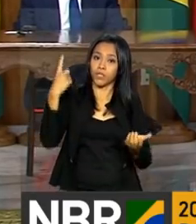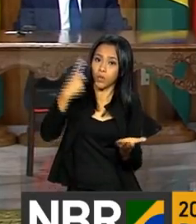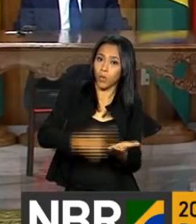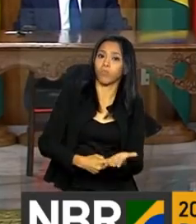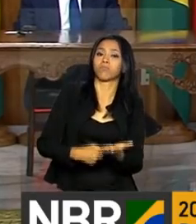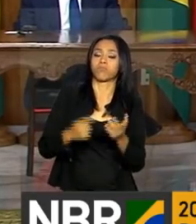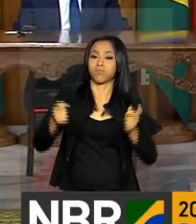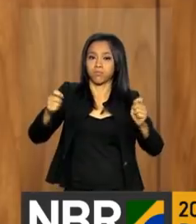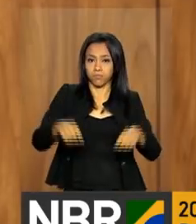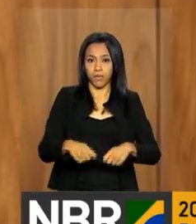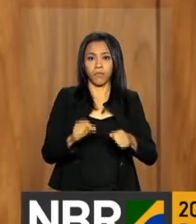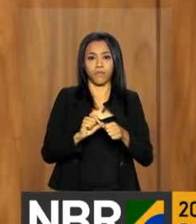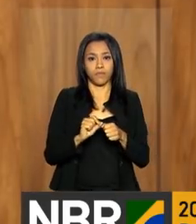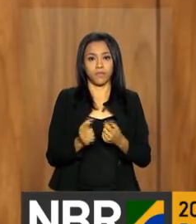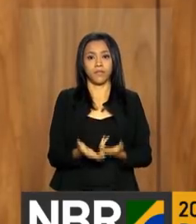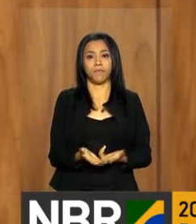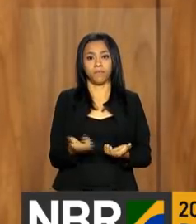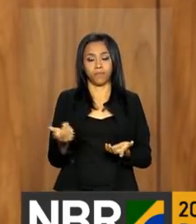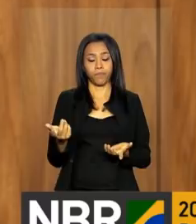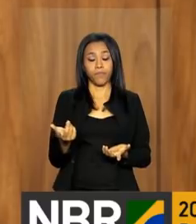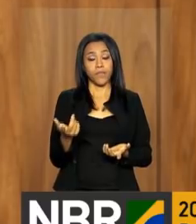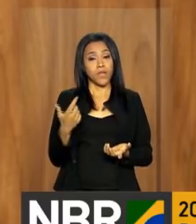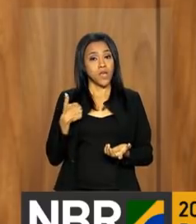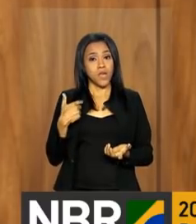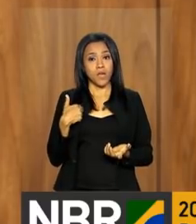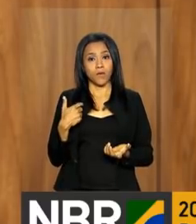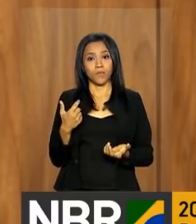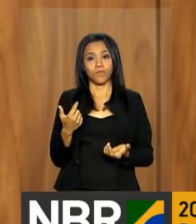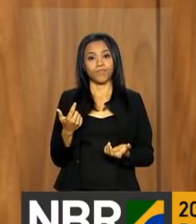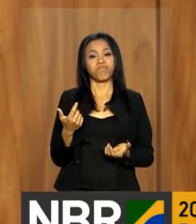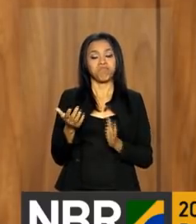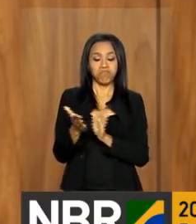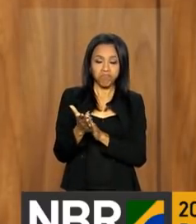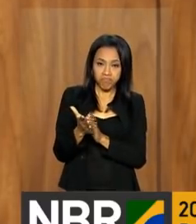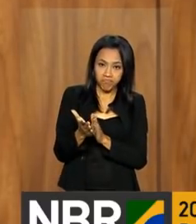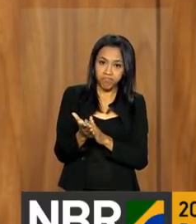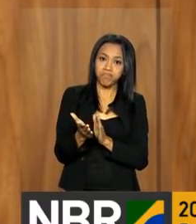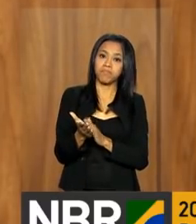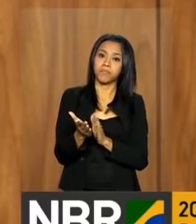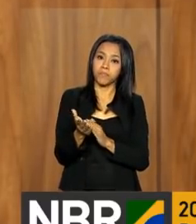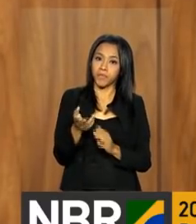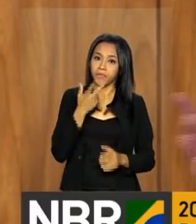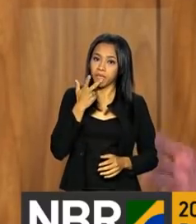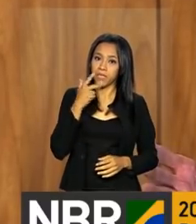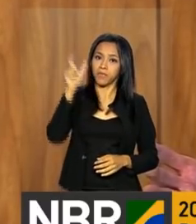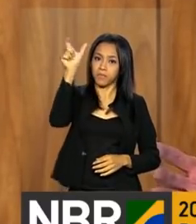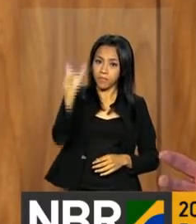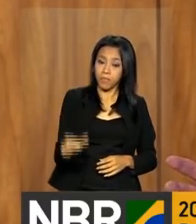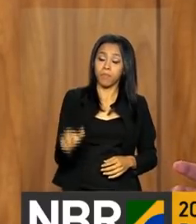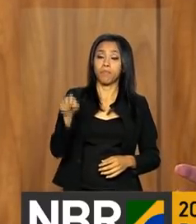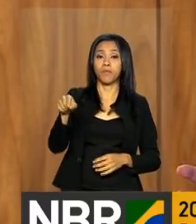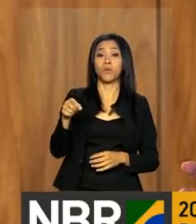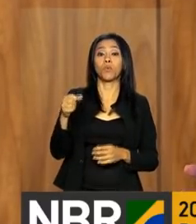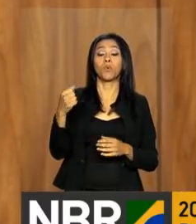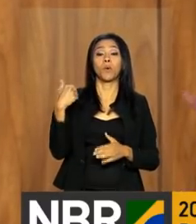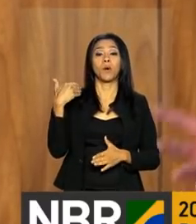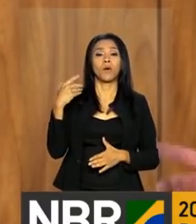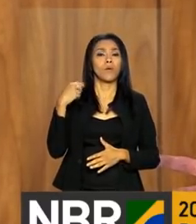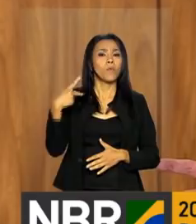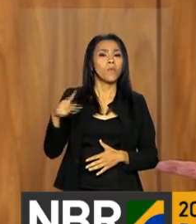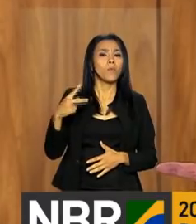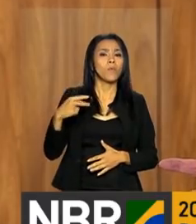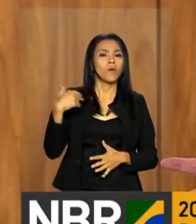este acordo. Não deixei, naturalmente, de elogiar o presidente Santos pelo processo de paz que